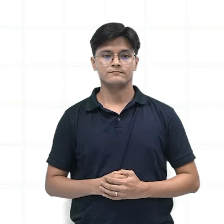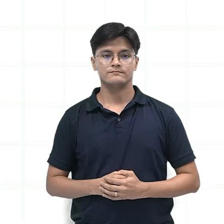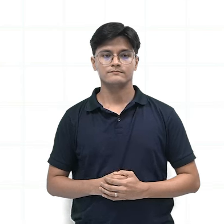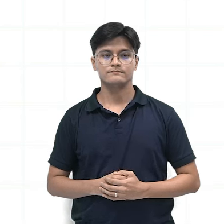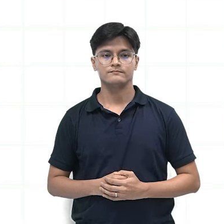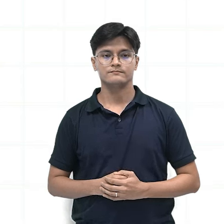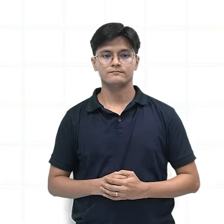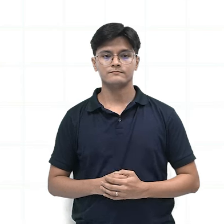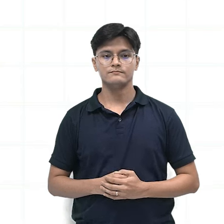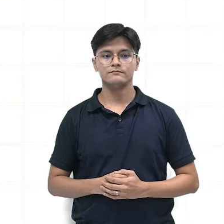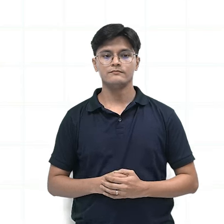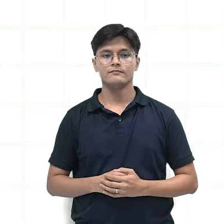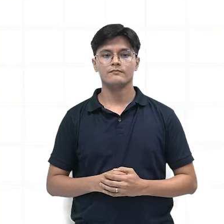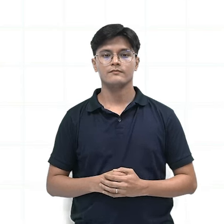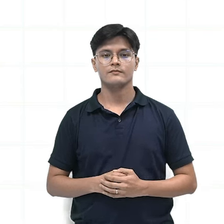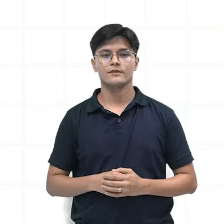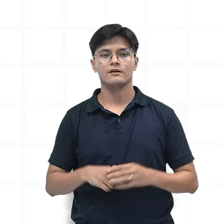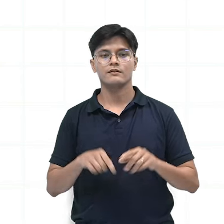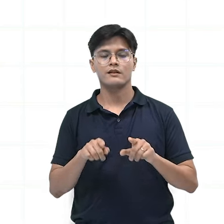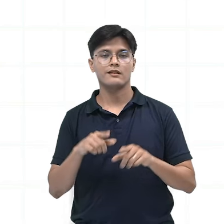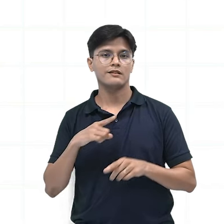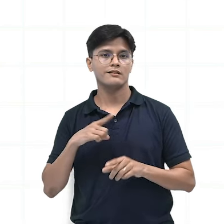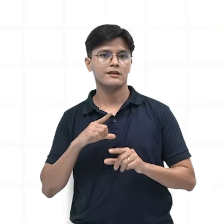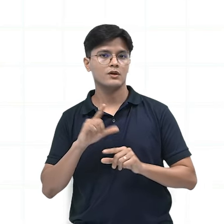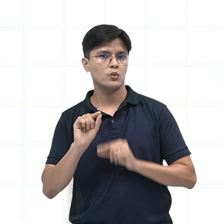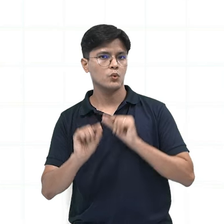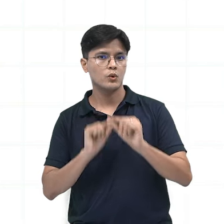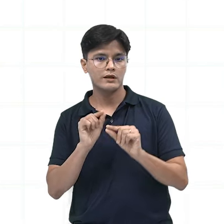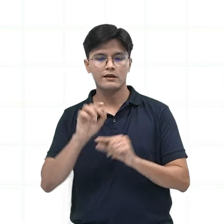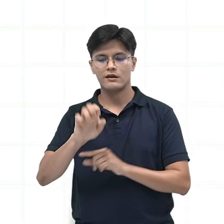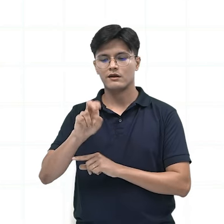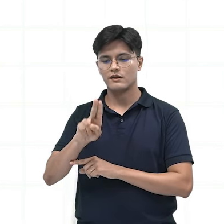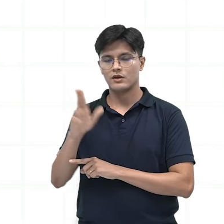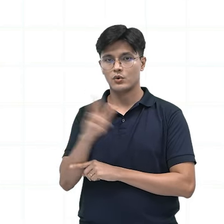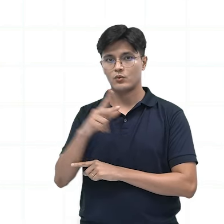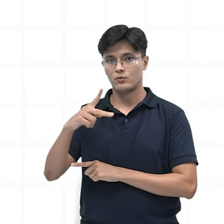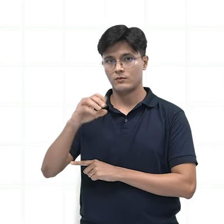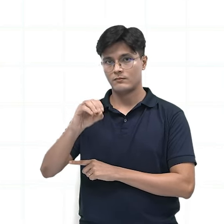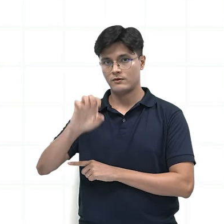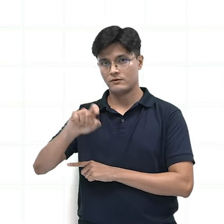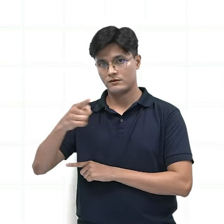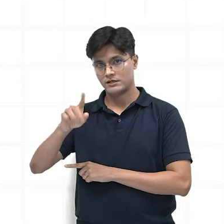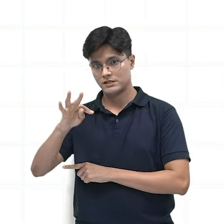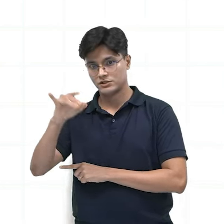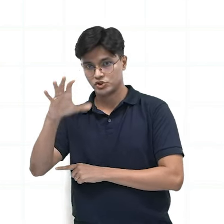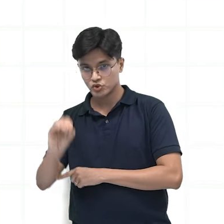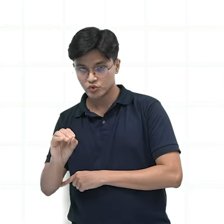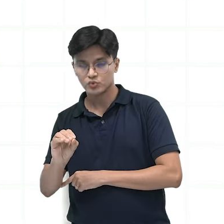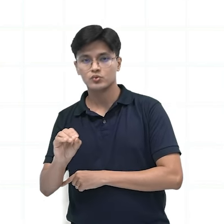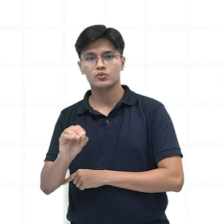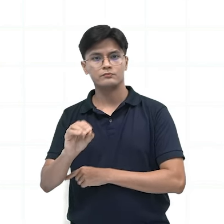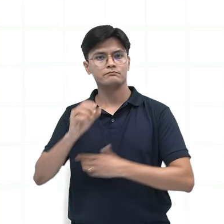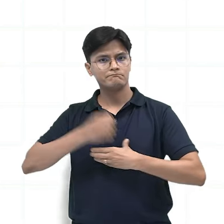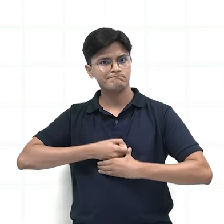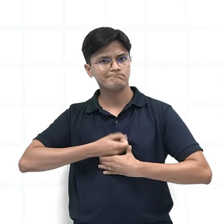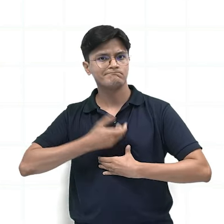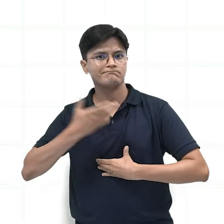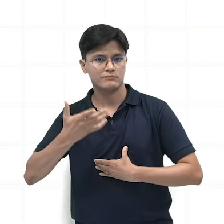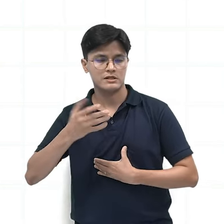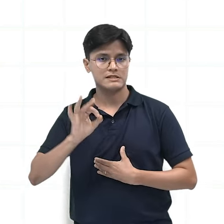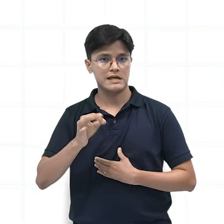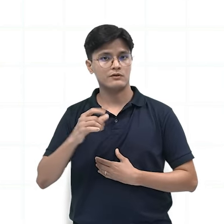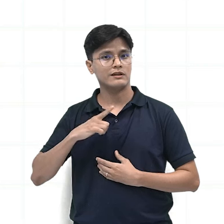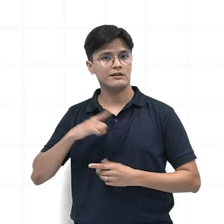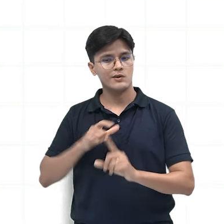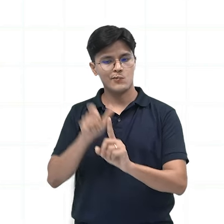Um eu poético que é simulado, que é inventado pelo poeta e que não pode